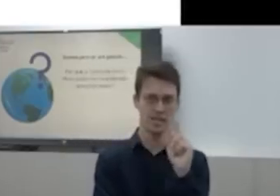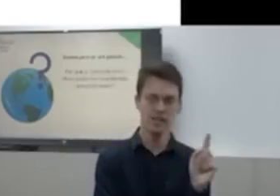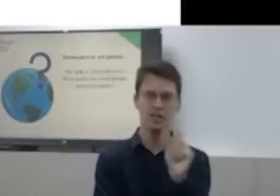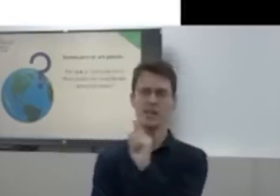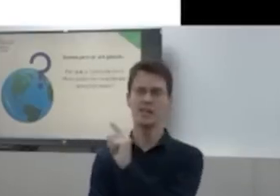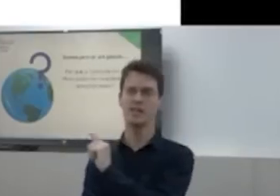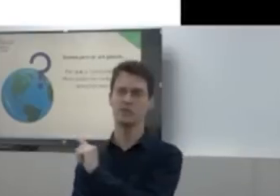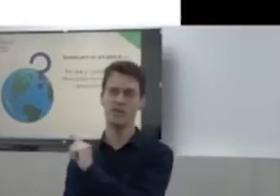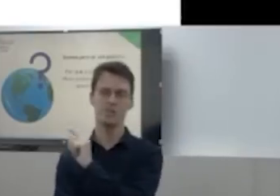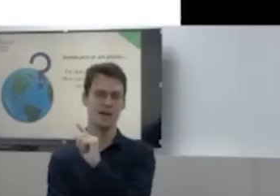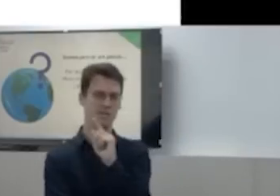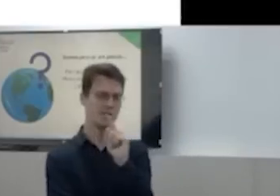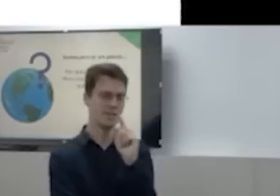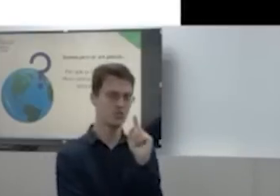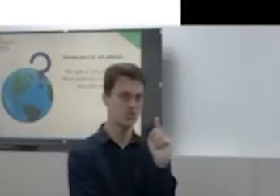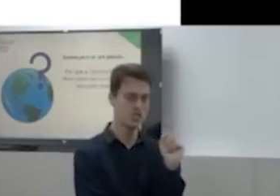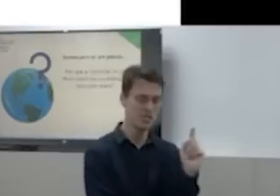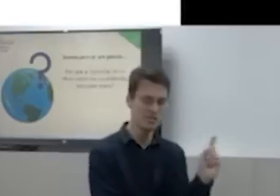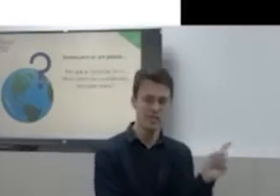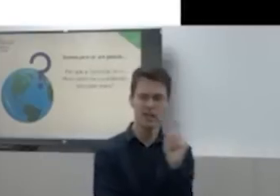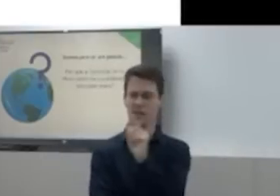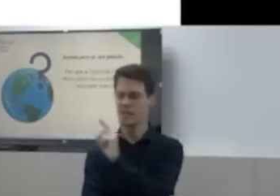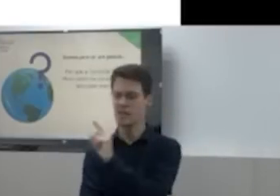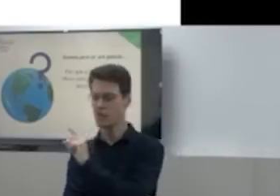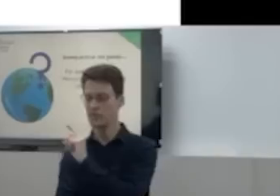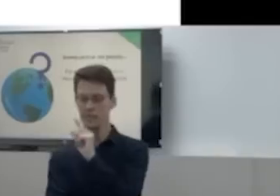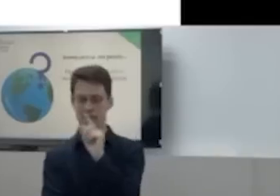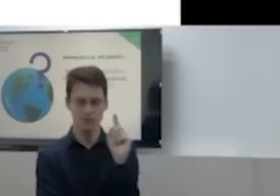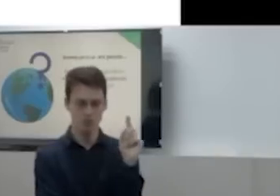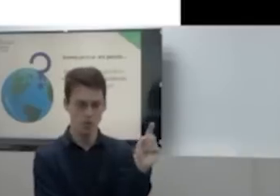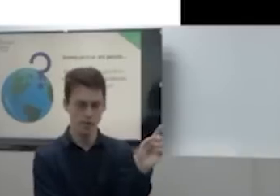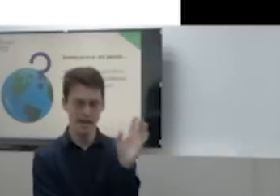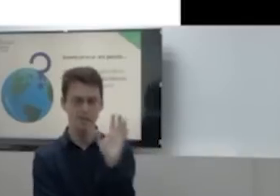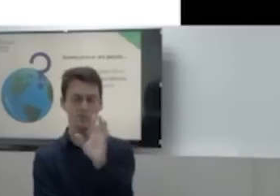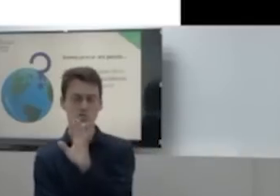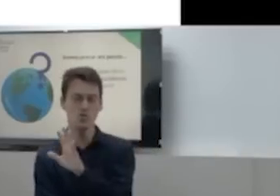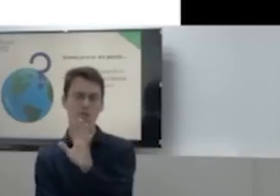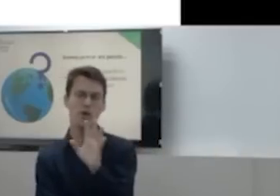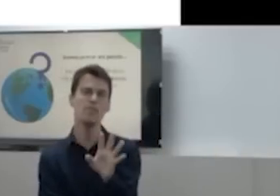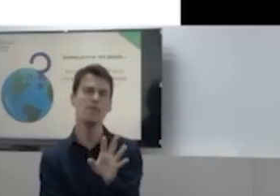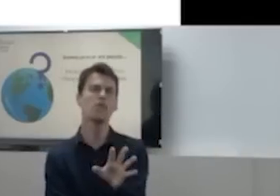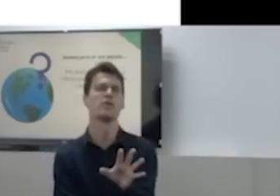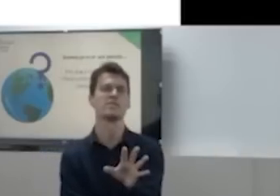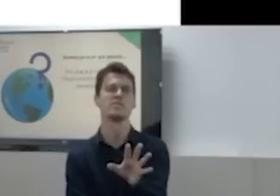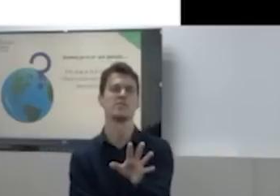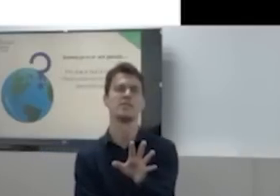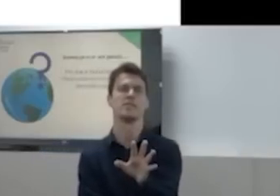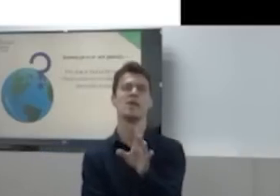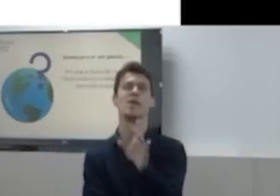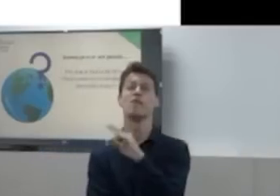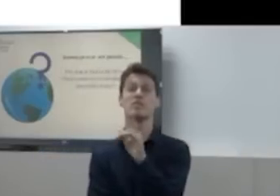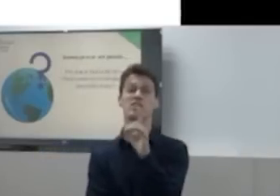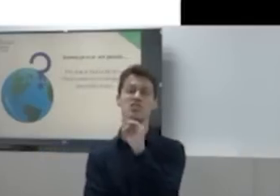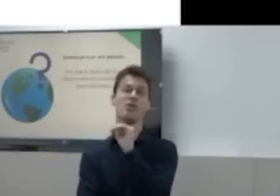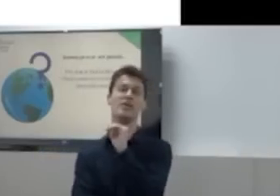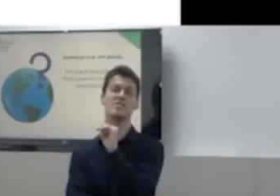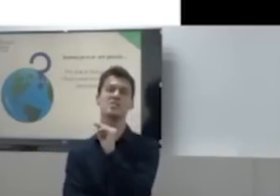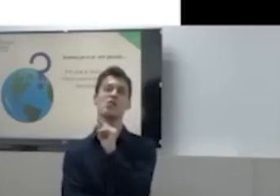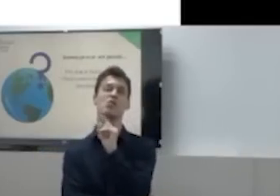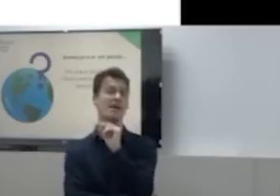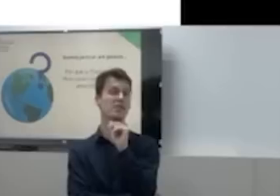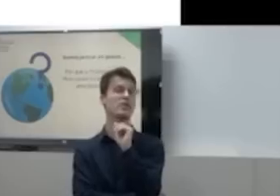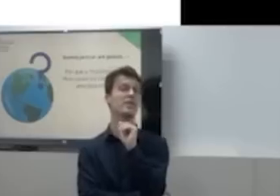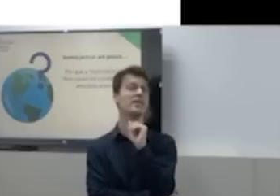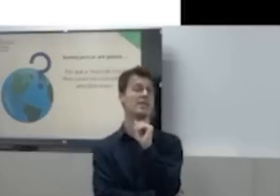não é verdadeira, que não tem base científica, que não tem dados concretos sobre alguma coisa. Você